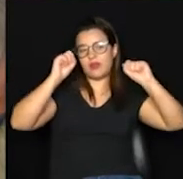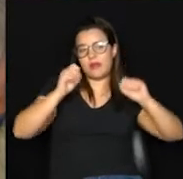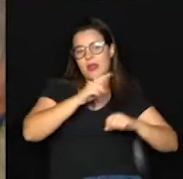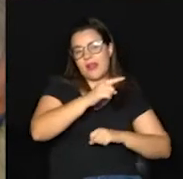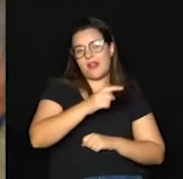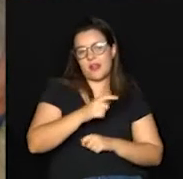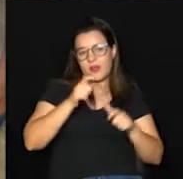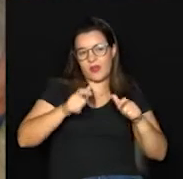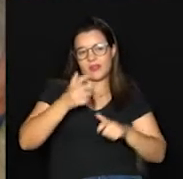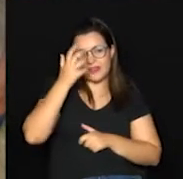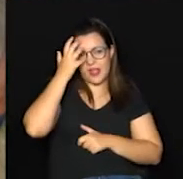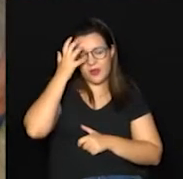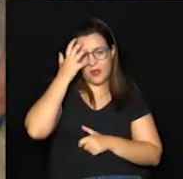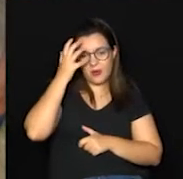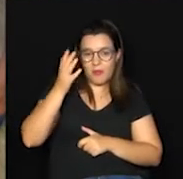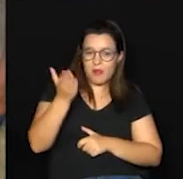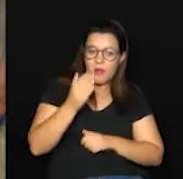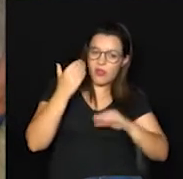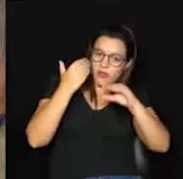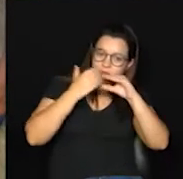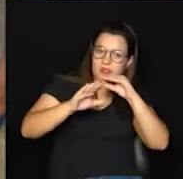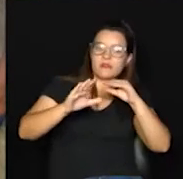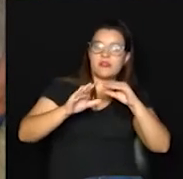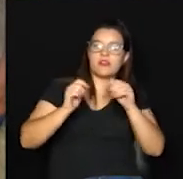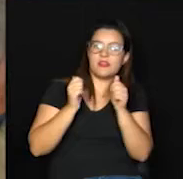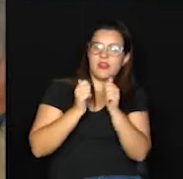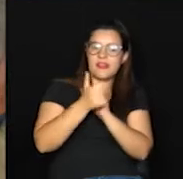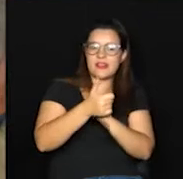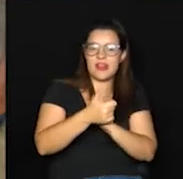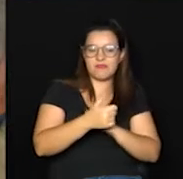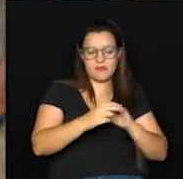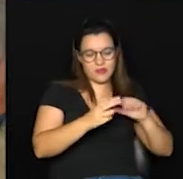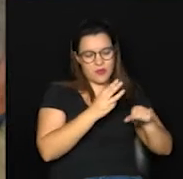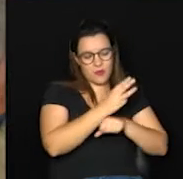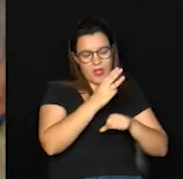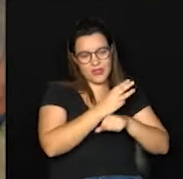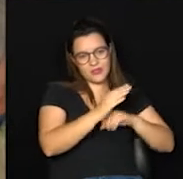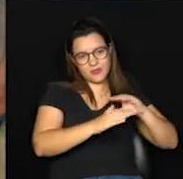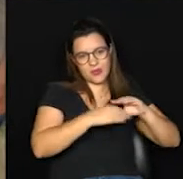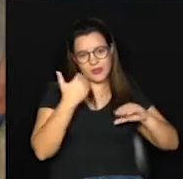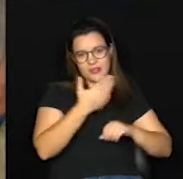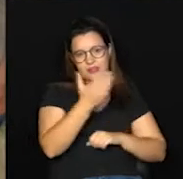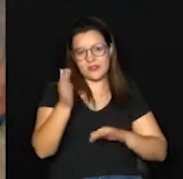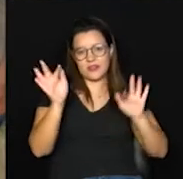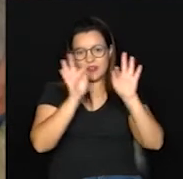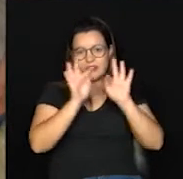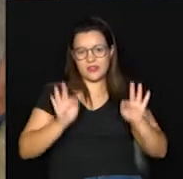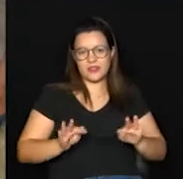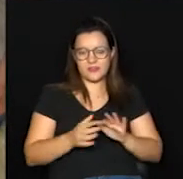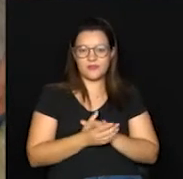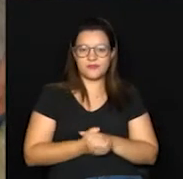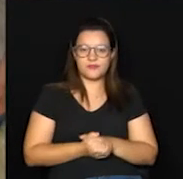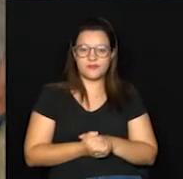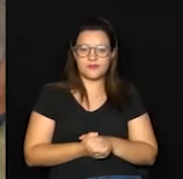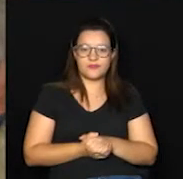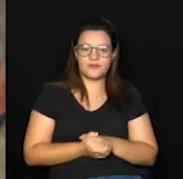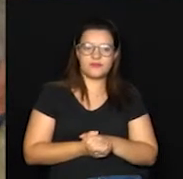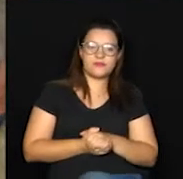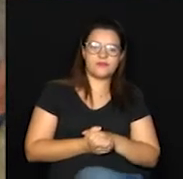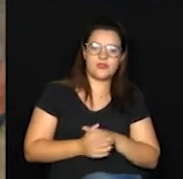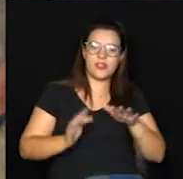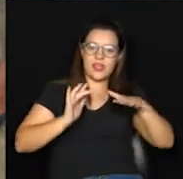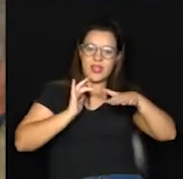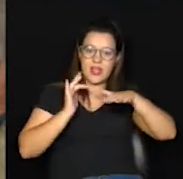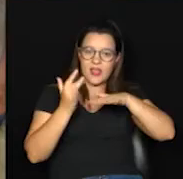Taquaral, mas você pode mandar uma mensagem para os atletas que a gente repassa, que estão felizes da vida. Inclusive nas redes sociais do Vôlei